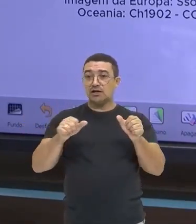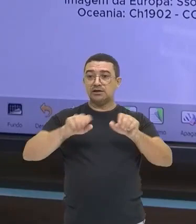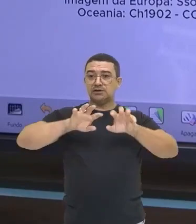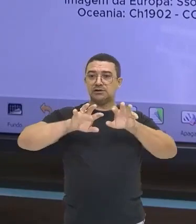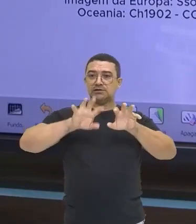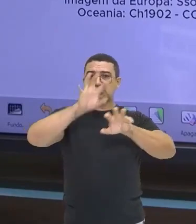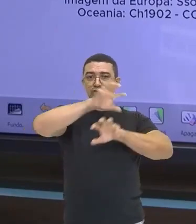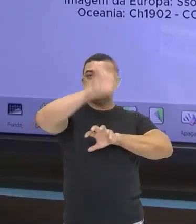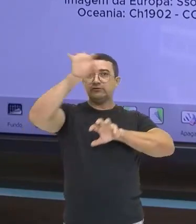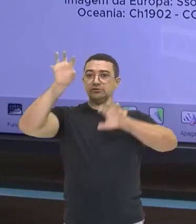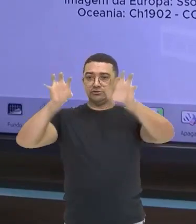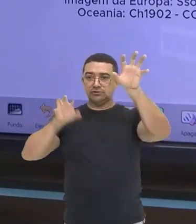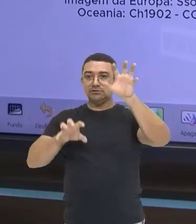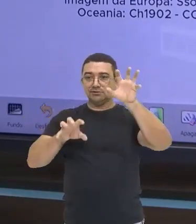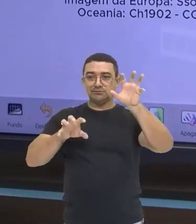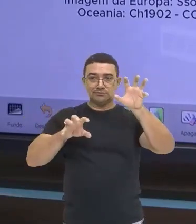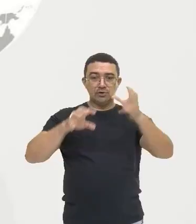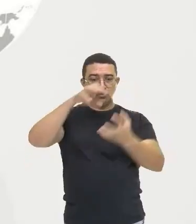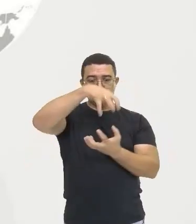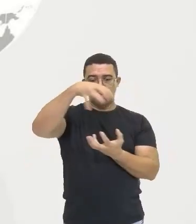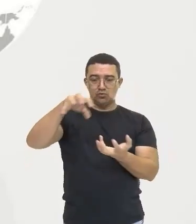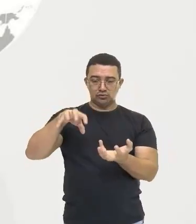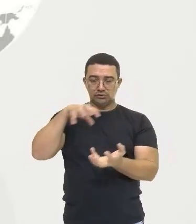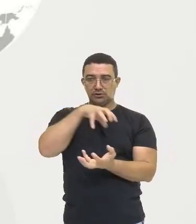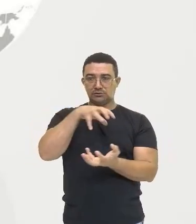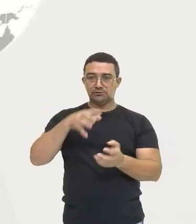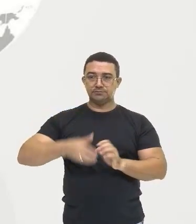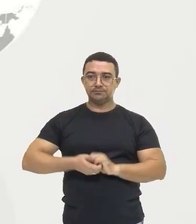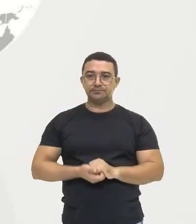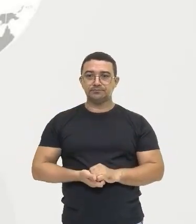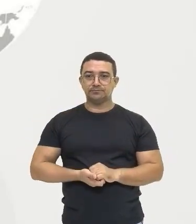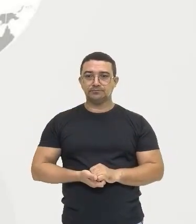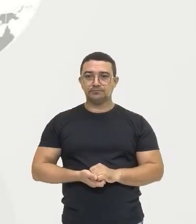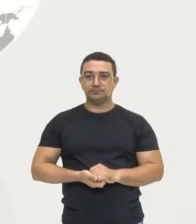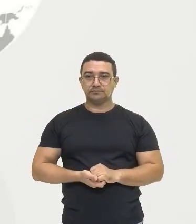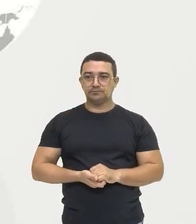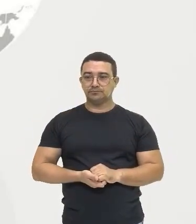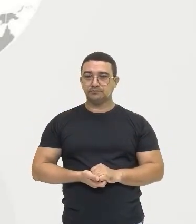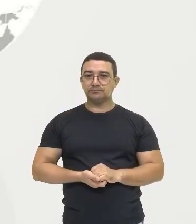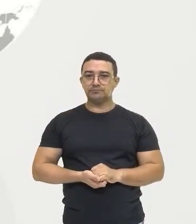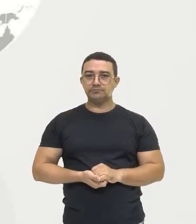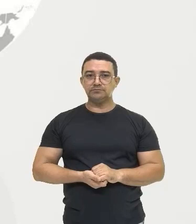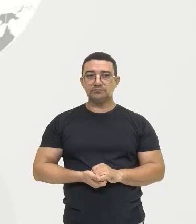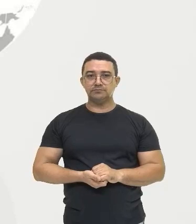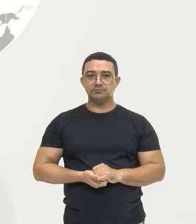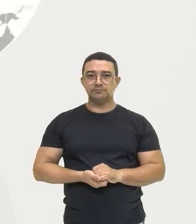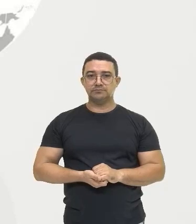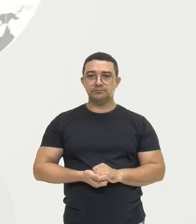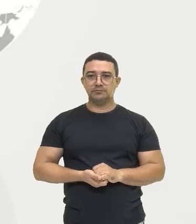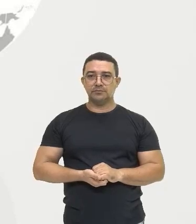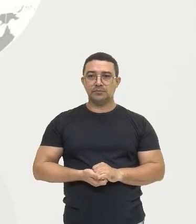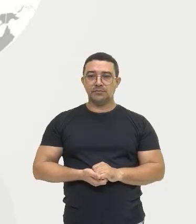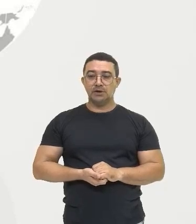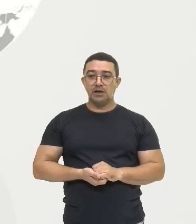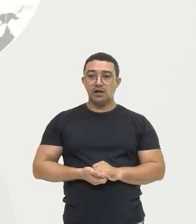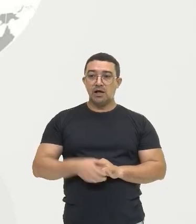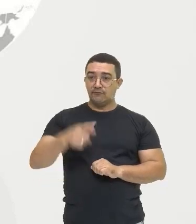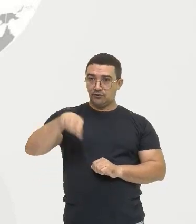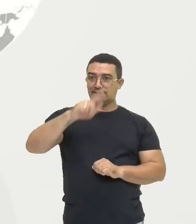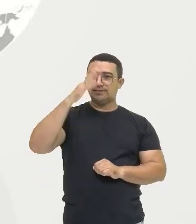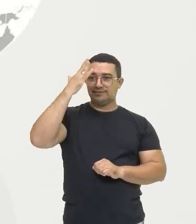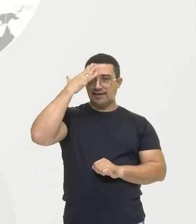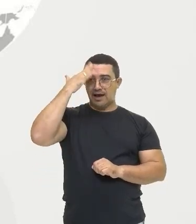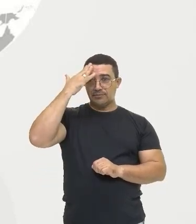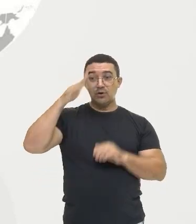continentes, certo? Vamos continuar? Bem, agora que vocês já sabem qual o continente mais populoso,